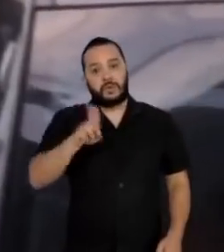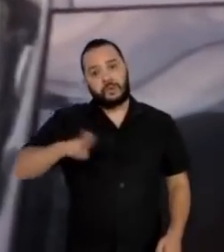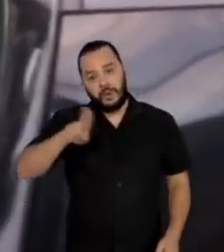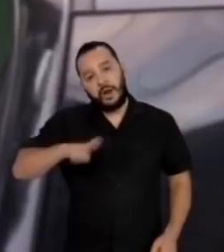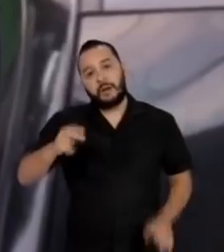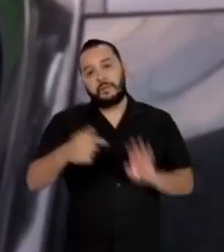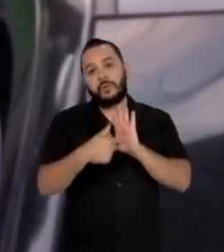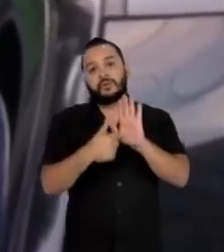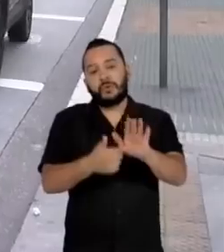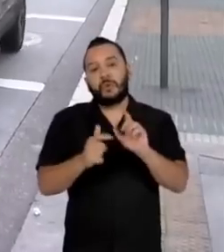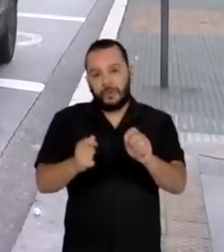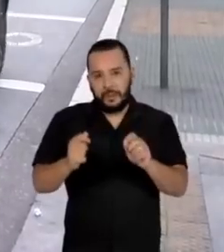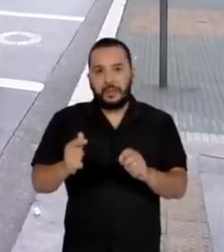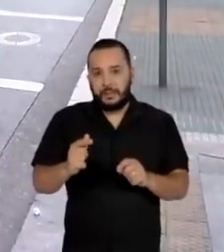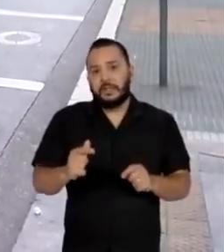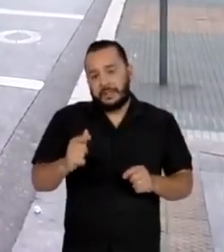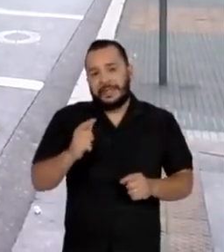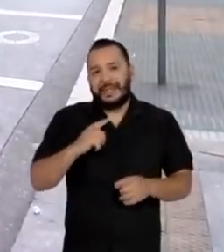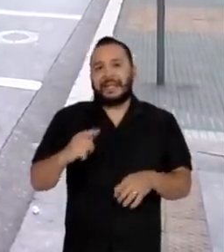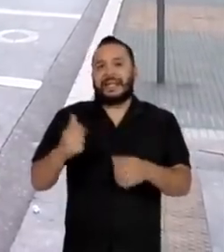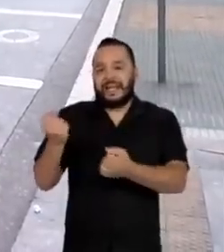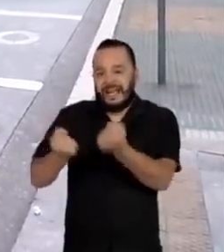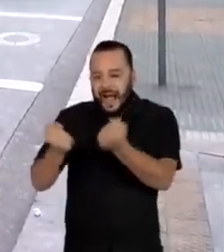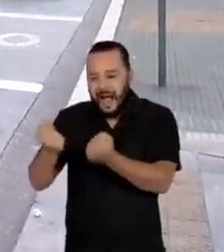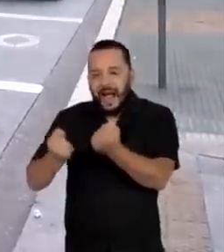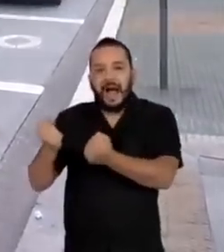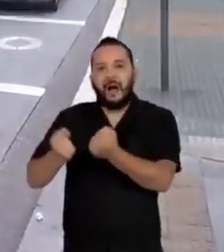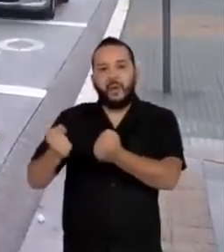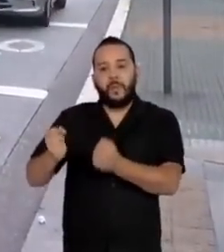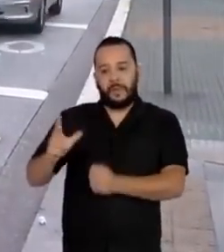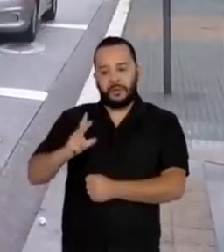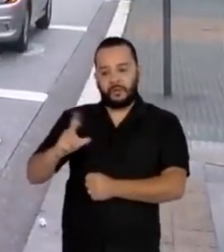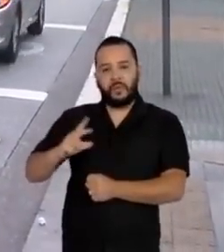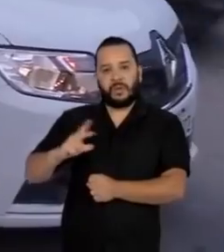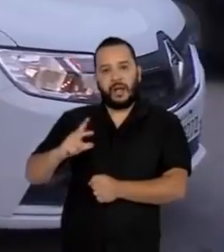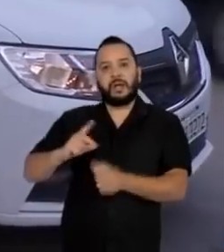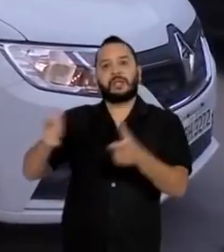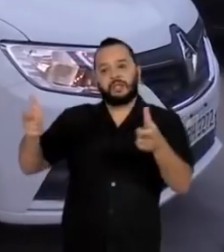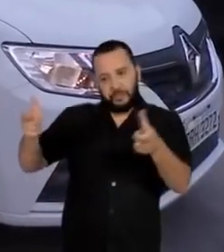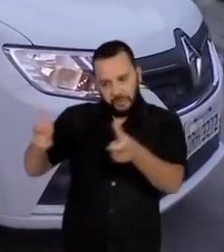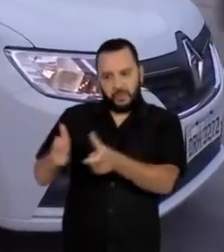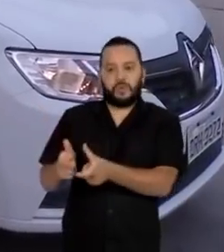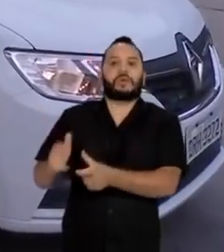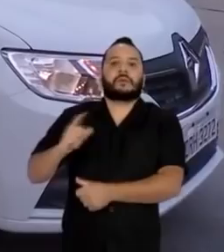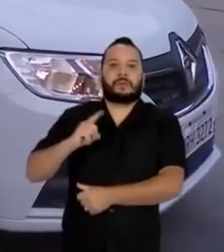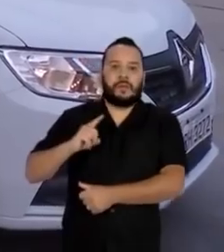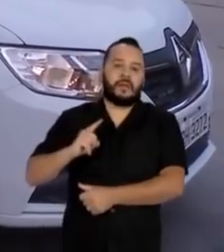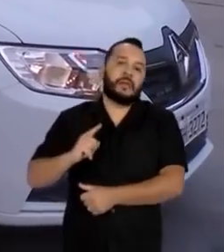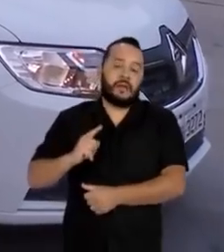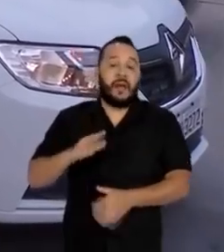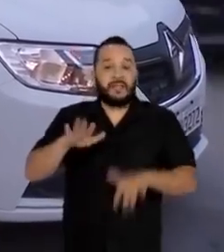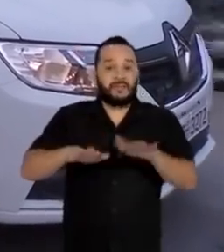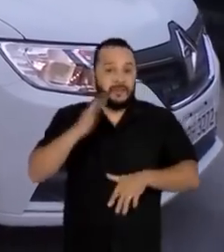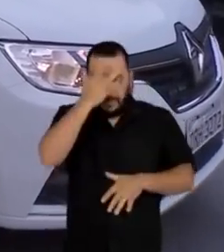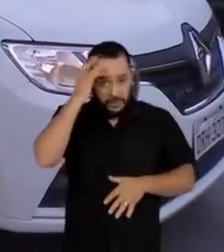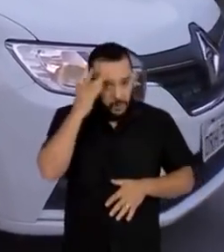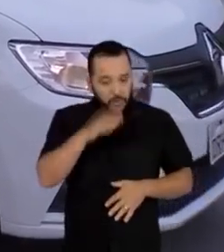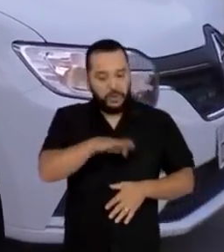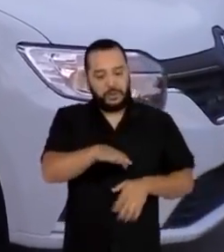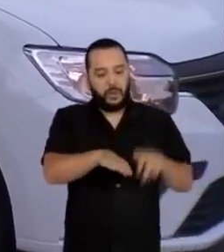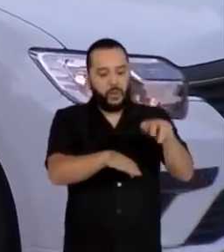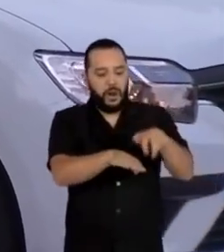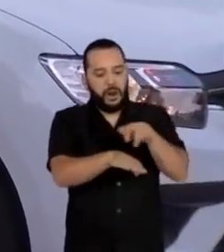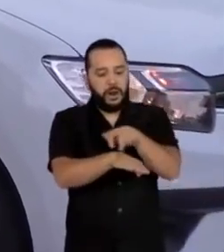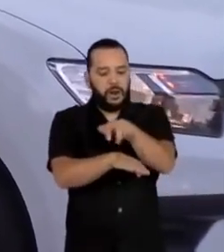meses tirou o equivalente a 1 milhão de carros das ruas com a modalidade que leva mais de um passageiro por carro. Este mês, a empresa fez